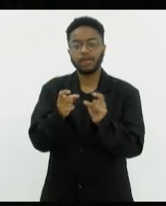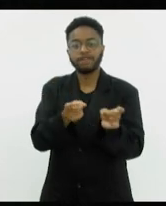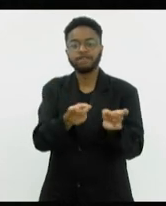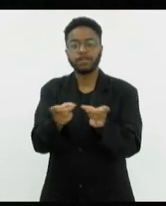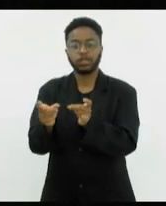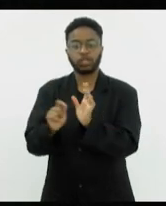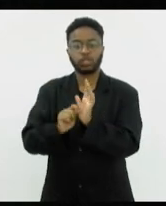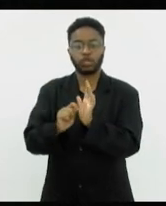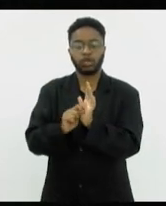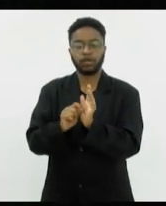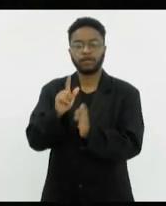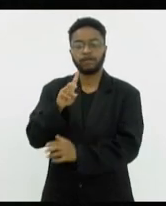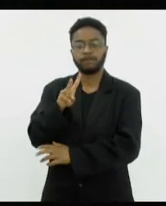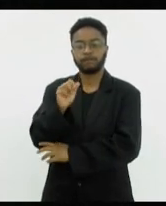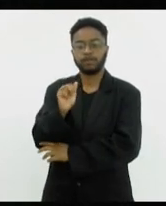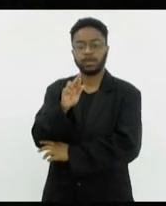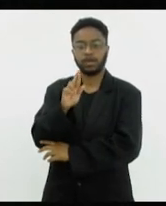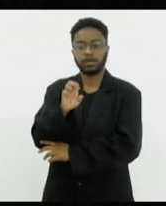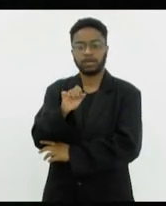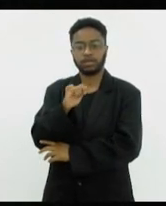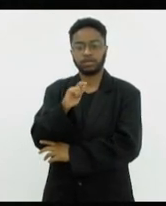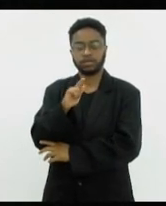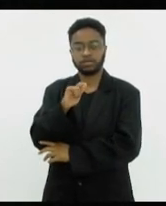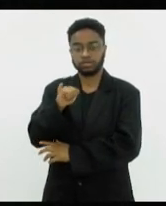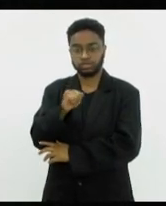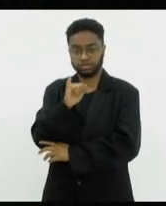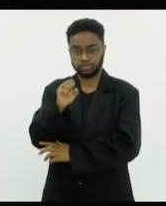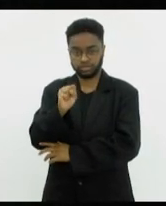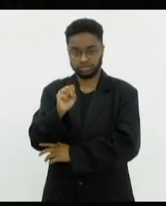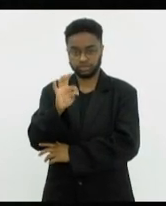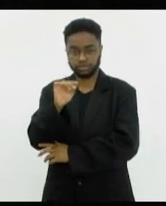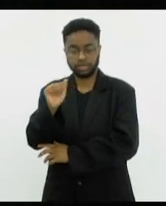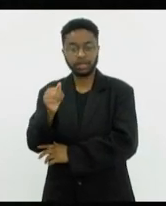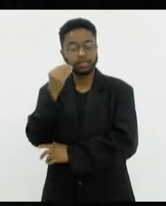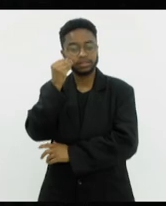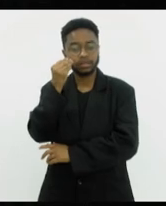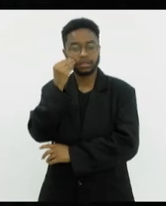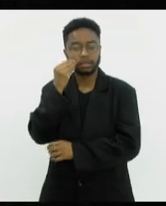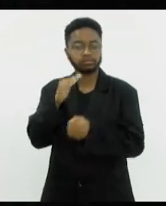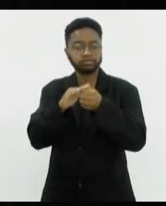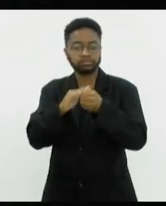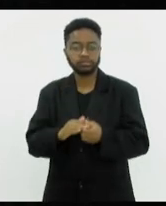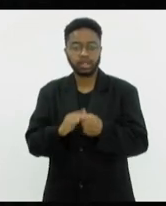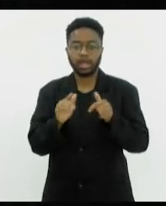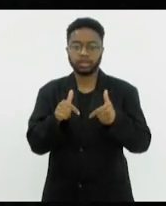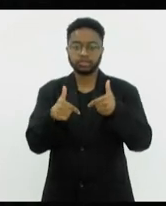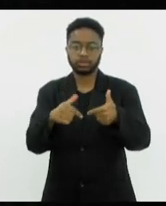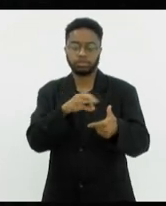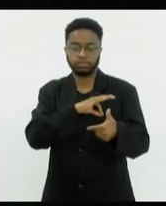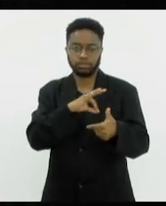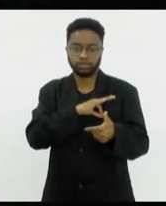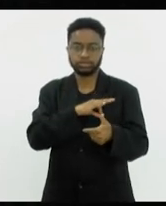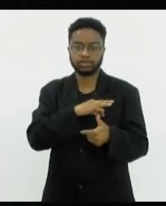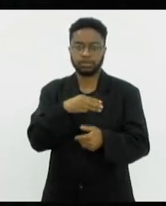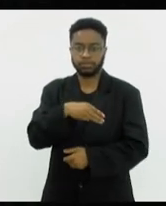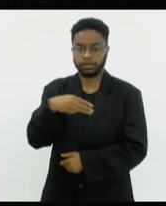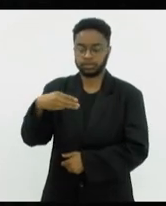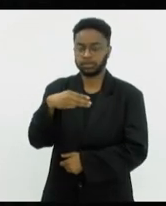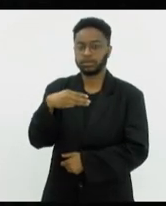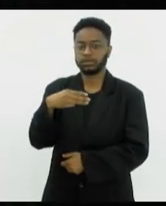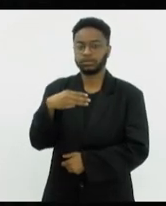E numa iniciativa de tentar denegrir as ações de inteligência da Polícia Militar,